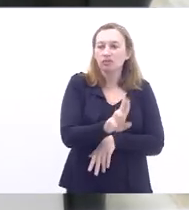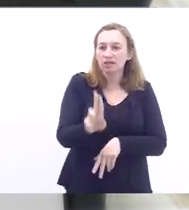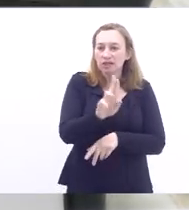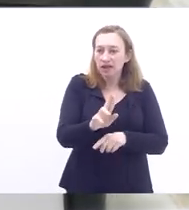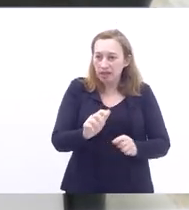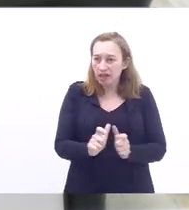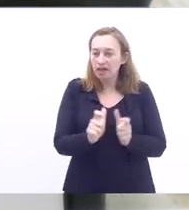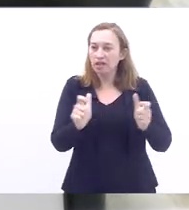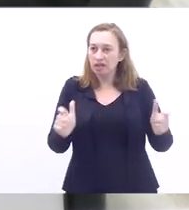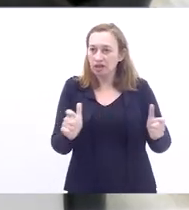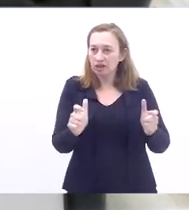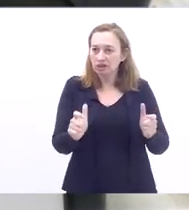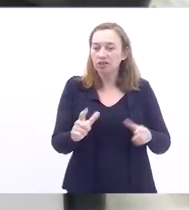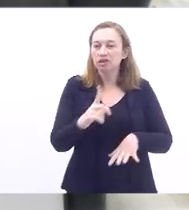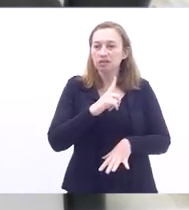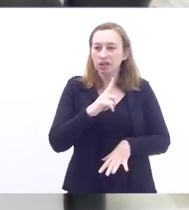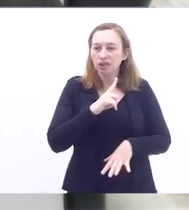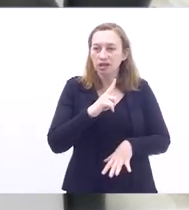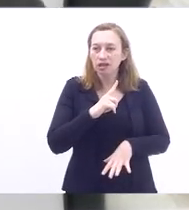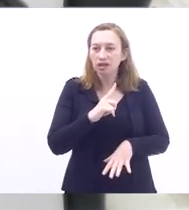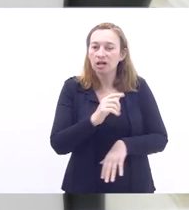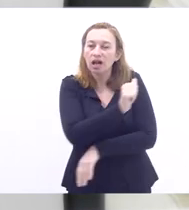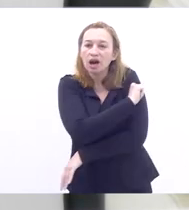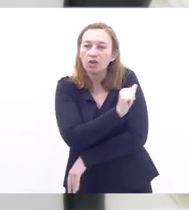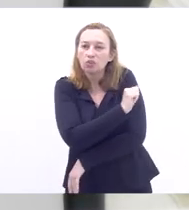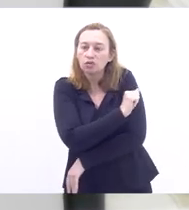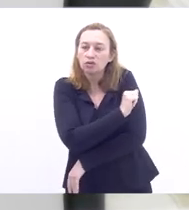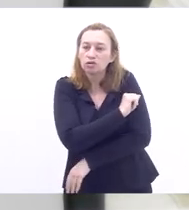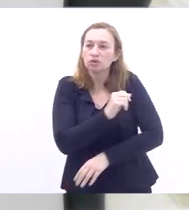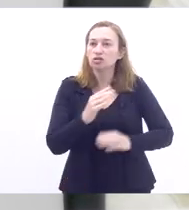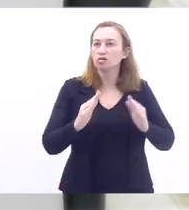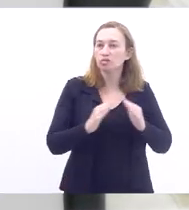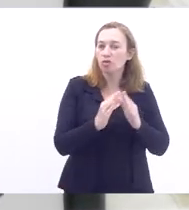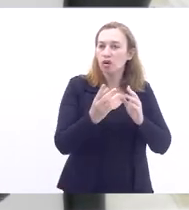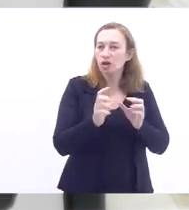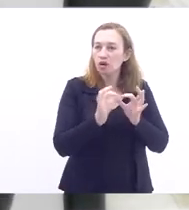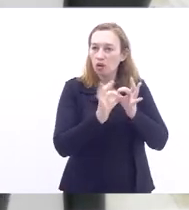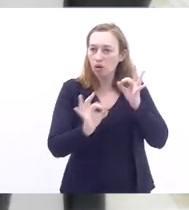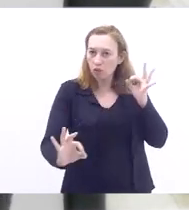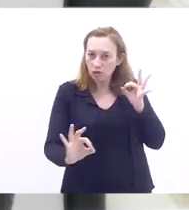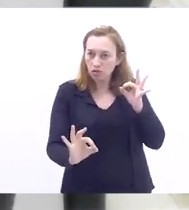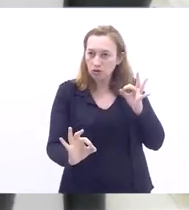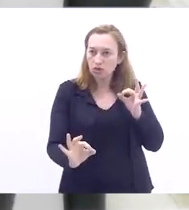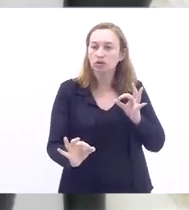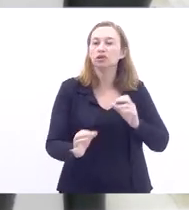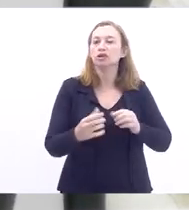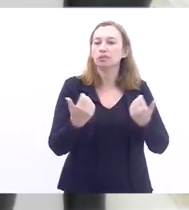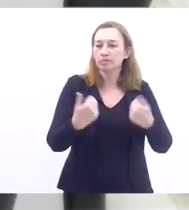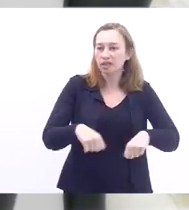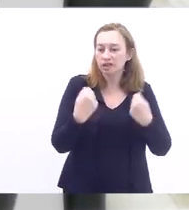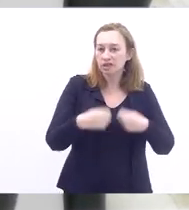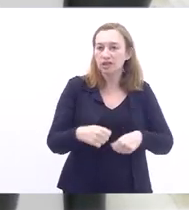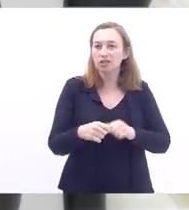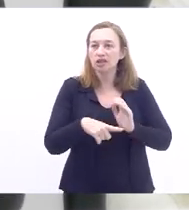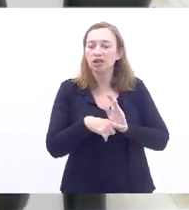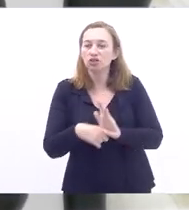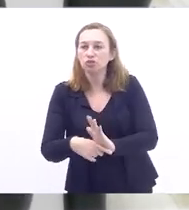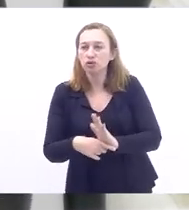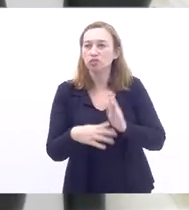estudantes que moram há mais de 30 km lá no centro intuição está dentro do município mas precisa esse auxílio-moradia